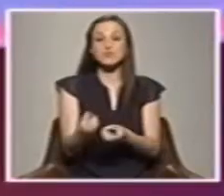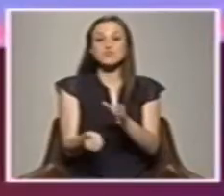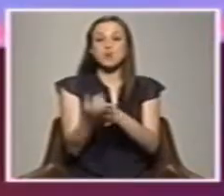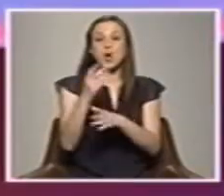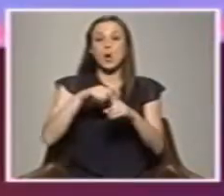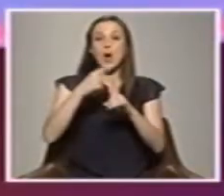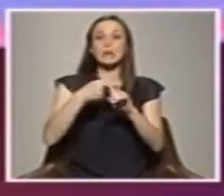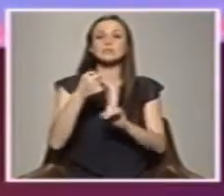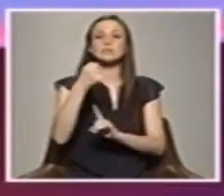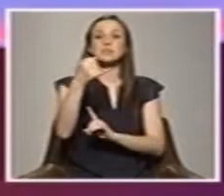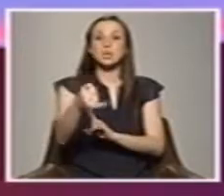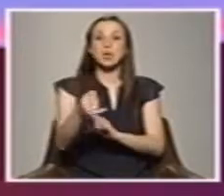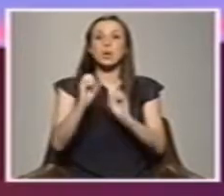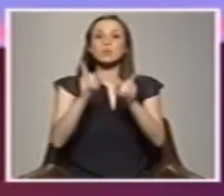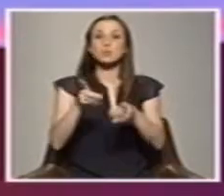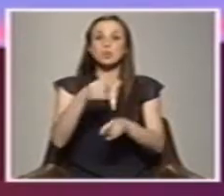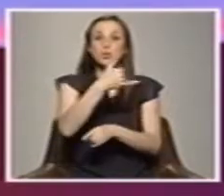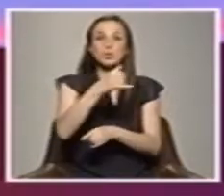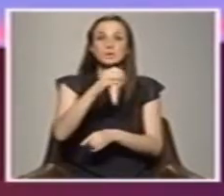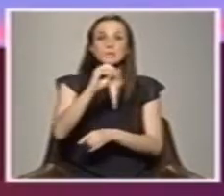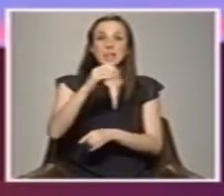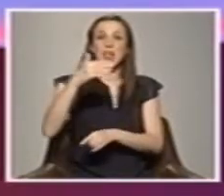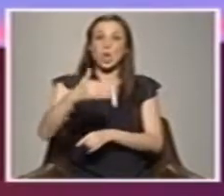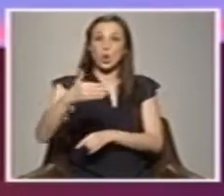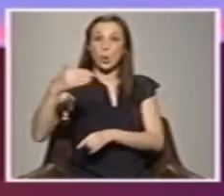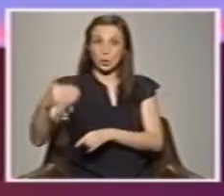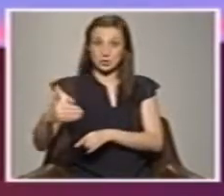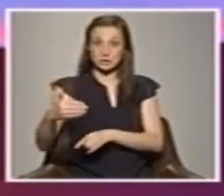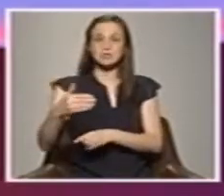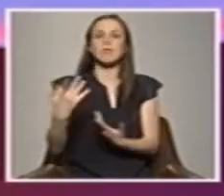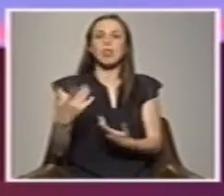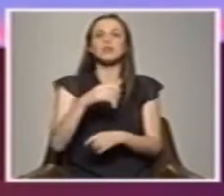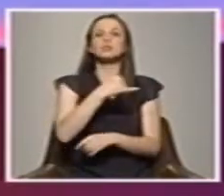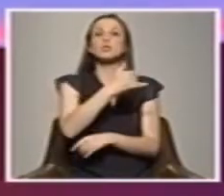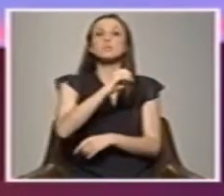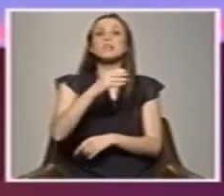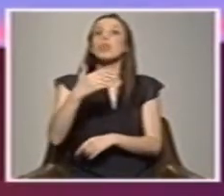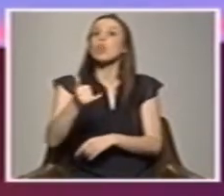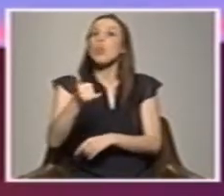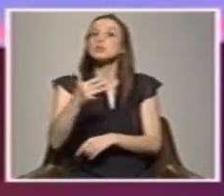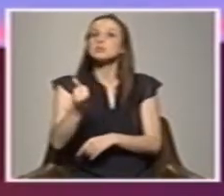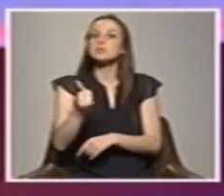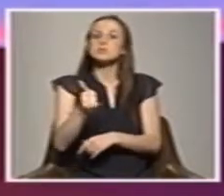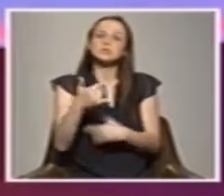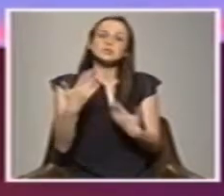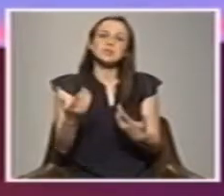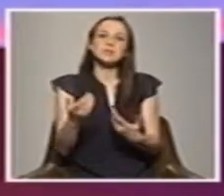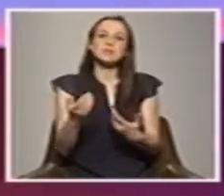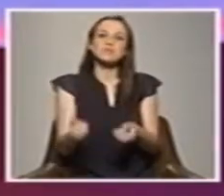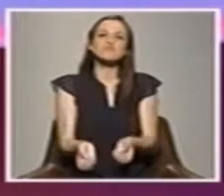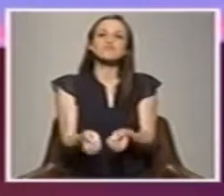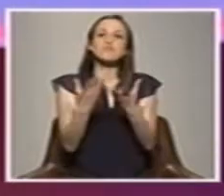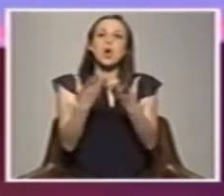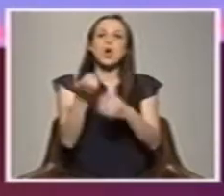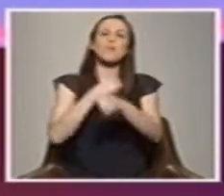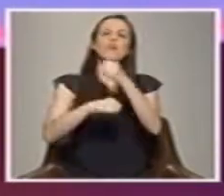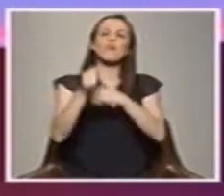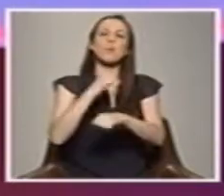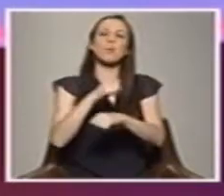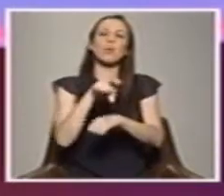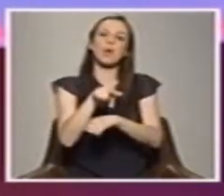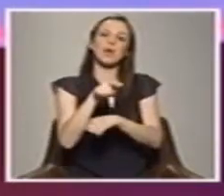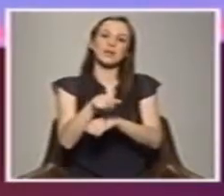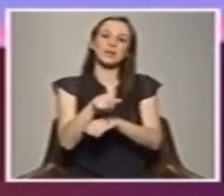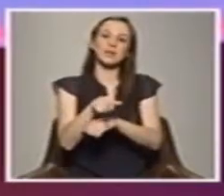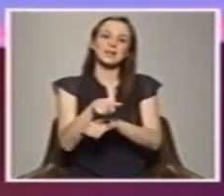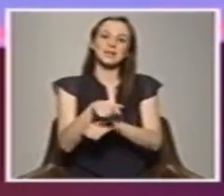portanto, começou no início de 2011, e em 2012 lançámos um movimento, que é uma atitude de